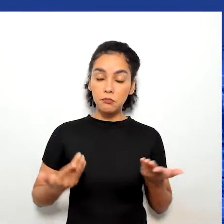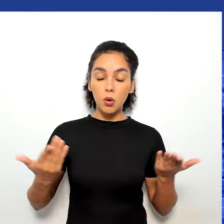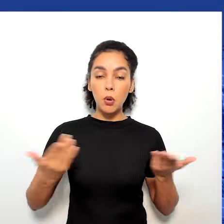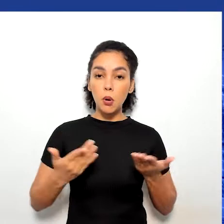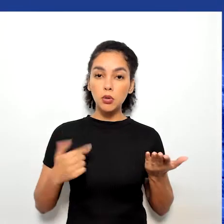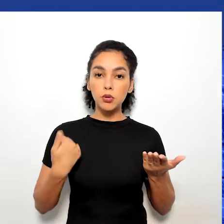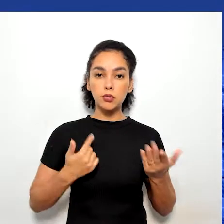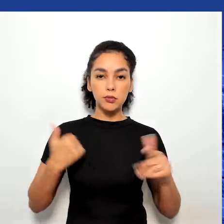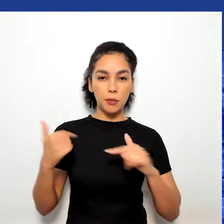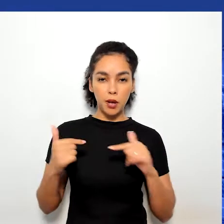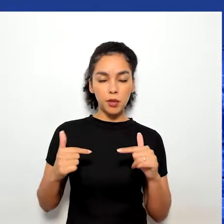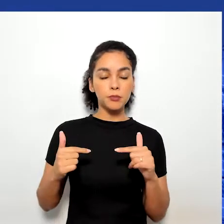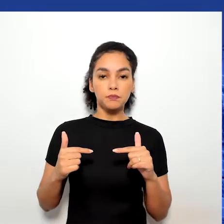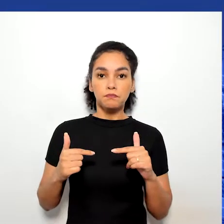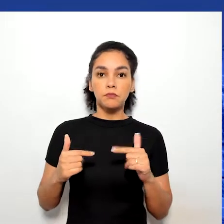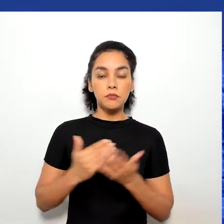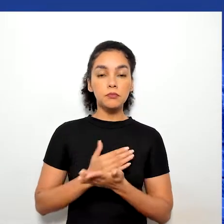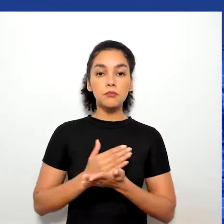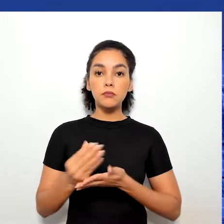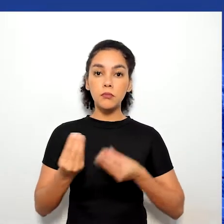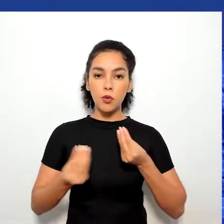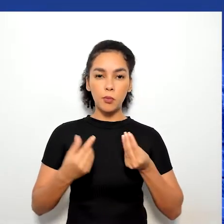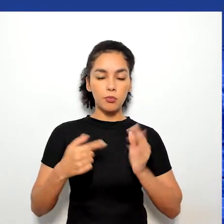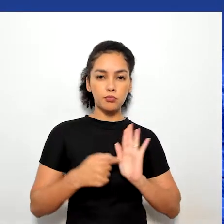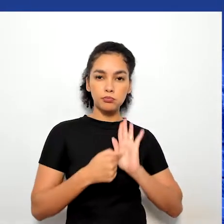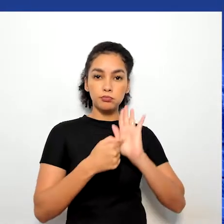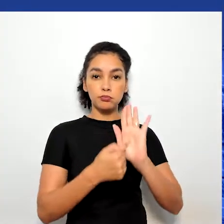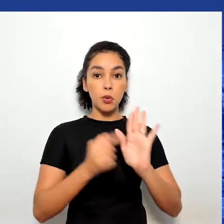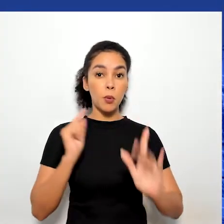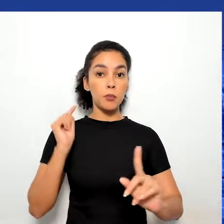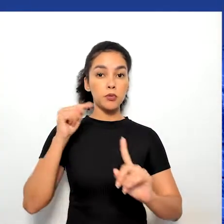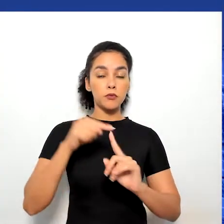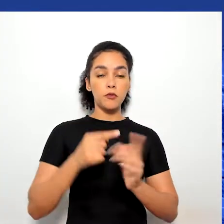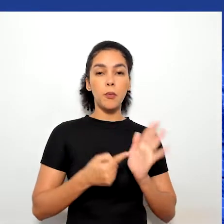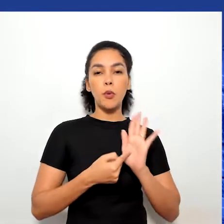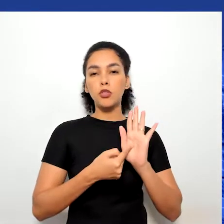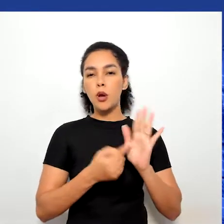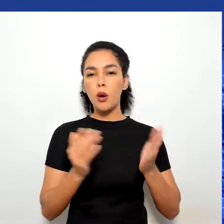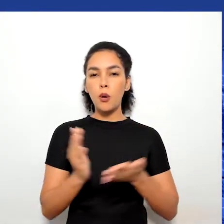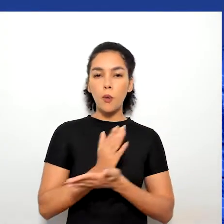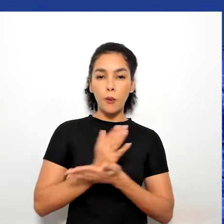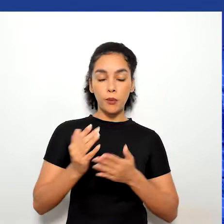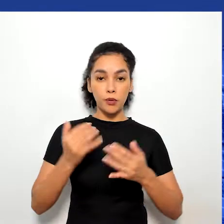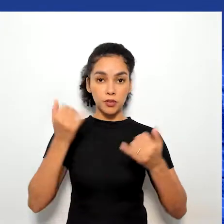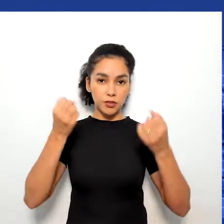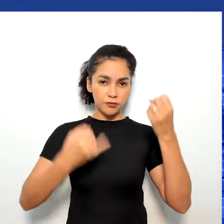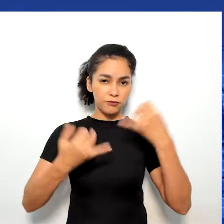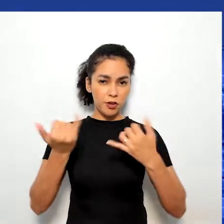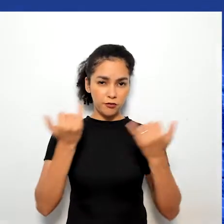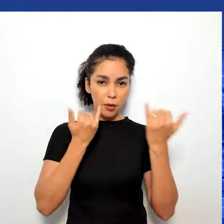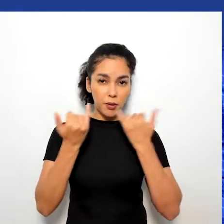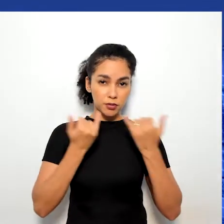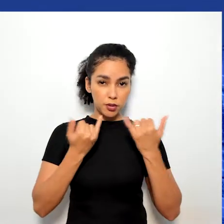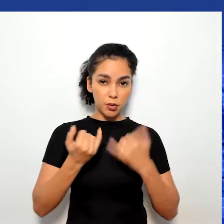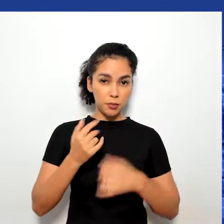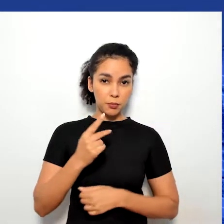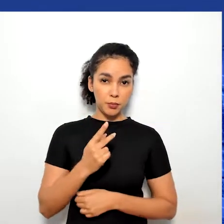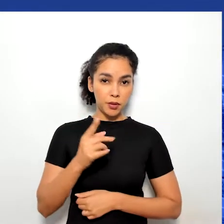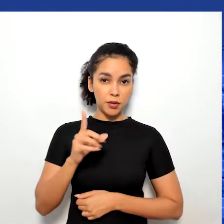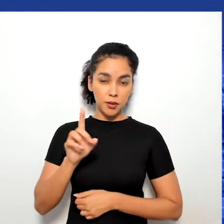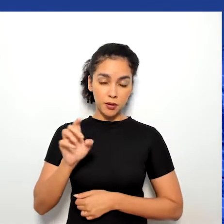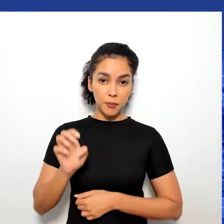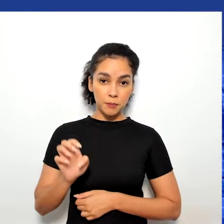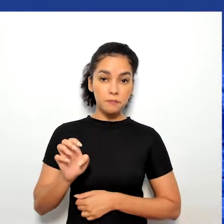de PlanURB elaboramos essa apresentação com o objetivo de demonstrar algumas informações do Plano Diretor Estratégico e também da